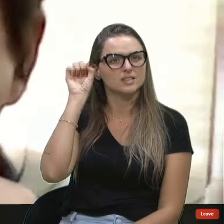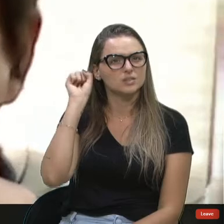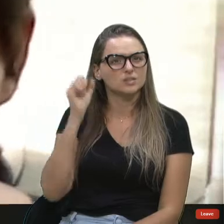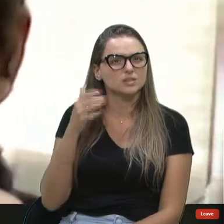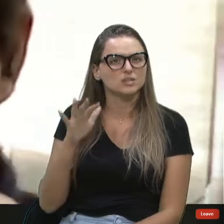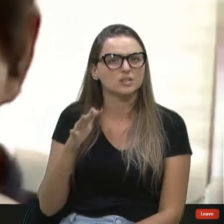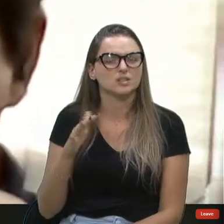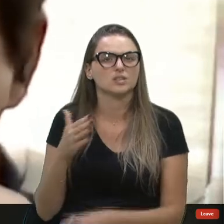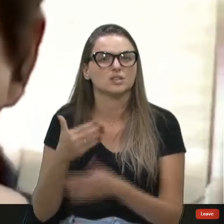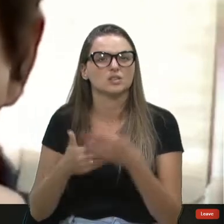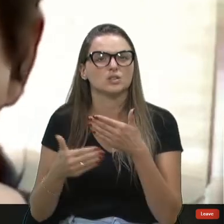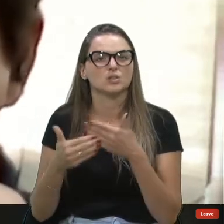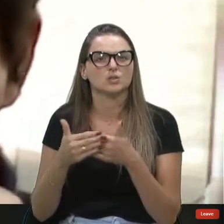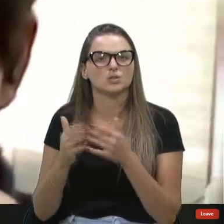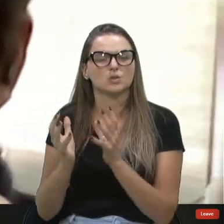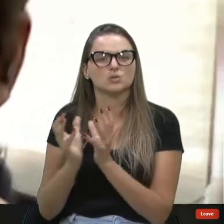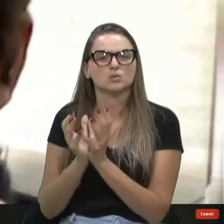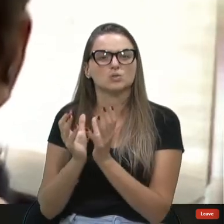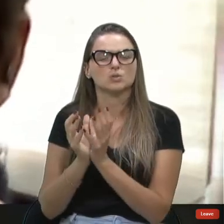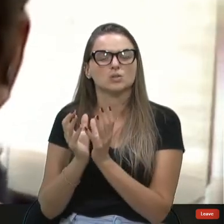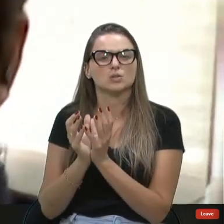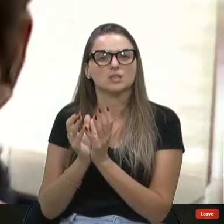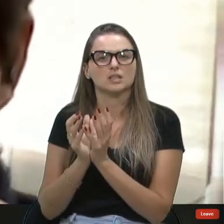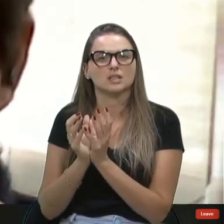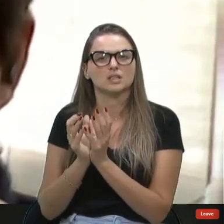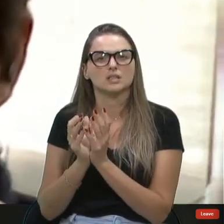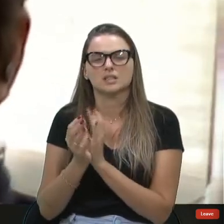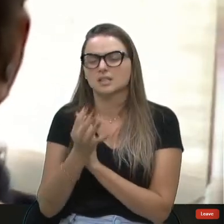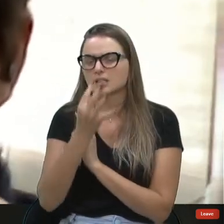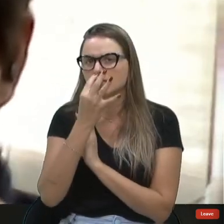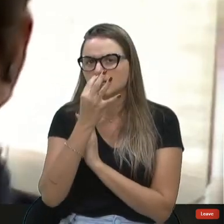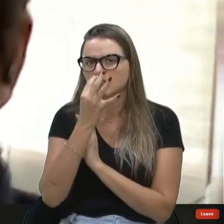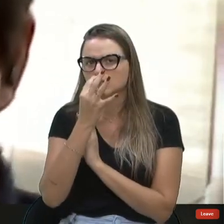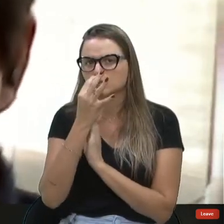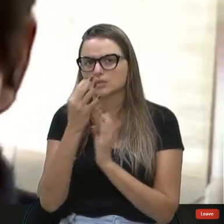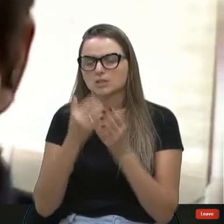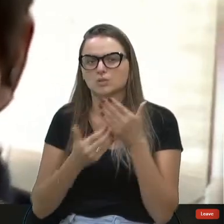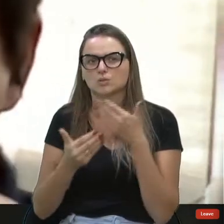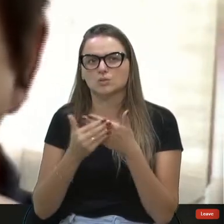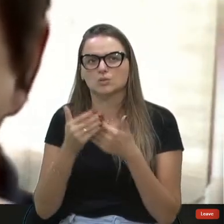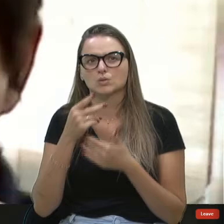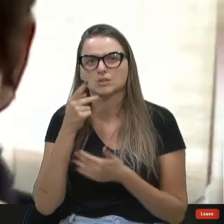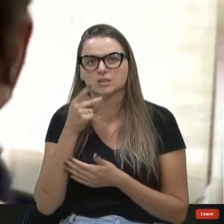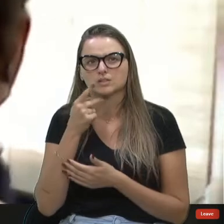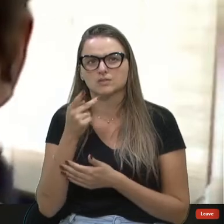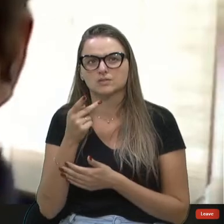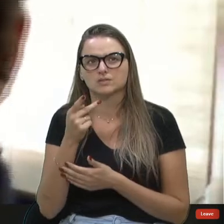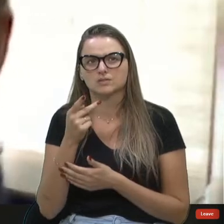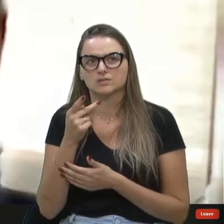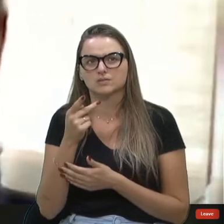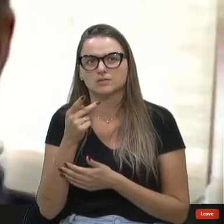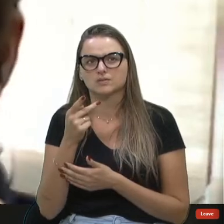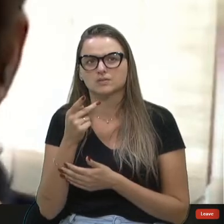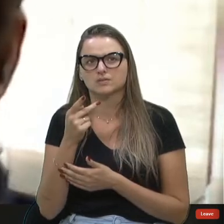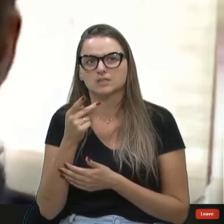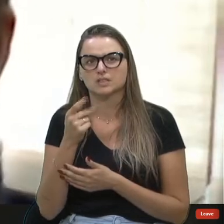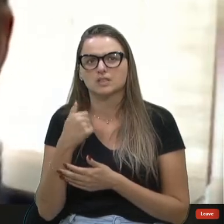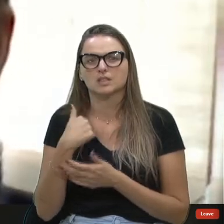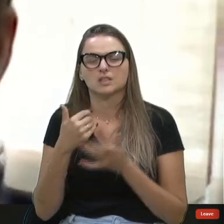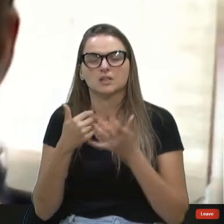colegas, eu fiquei até o presente momento, então, escutando a todos e me consterno com todos. Queria também parabenizar